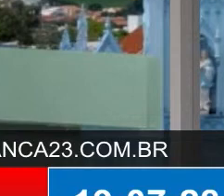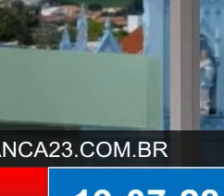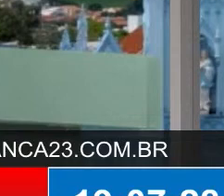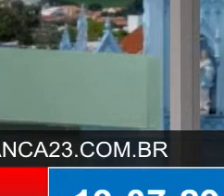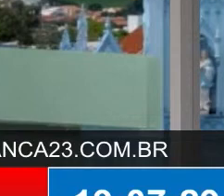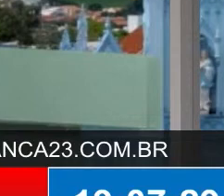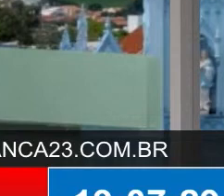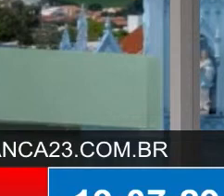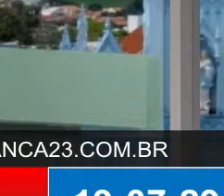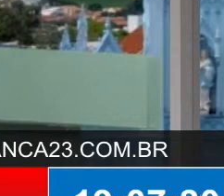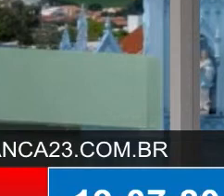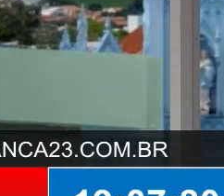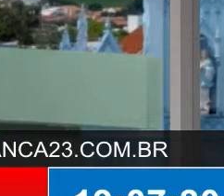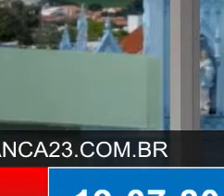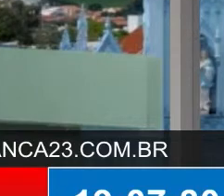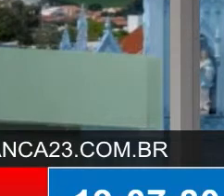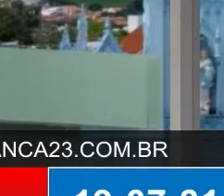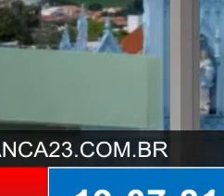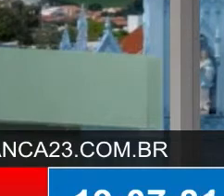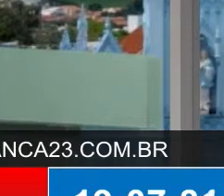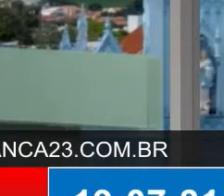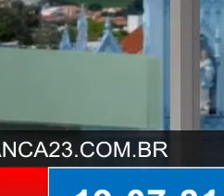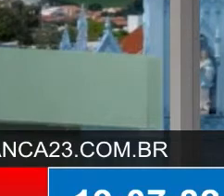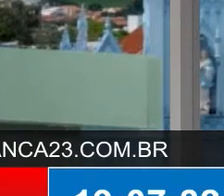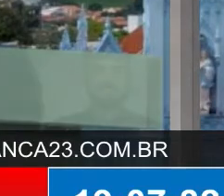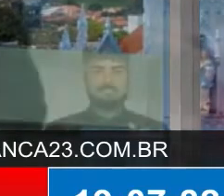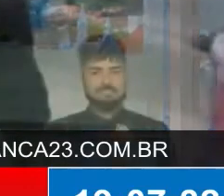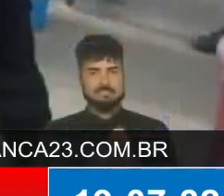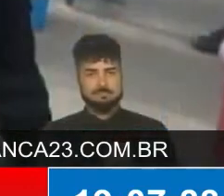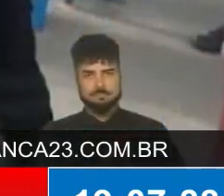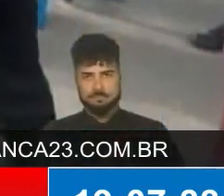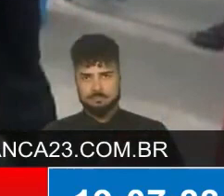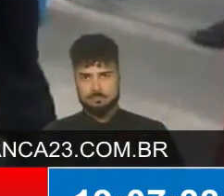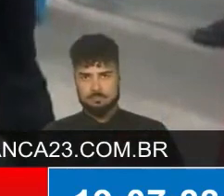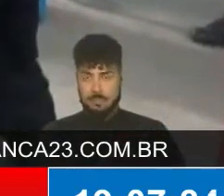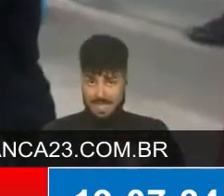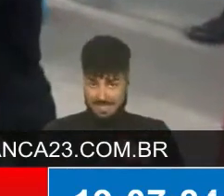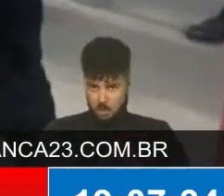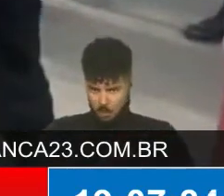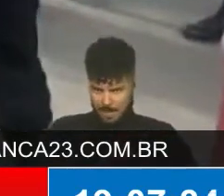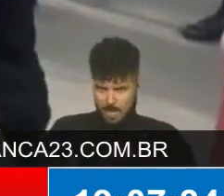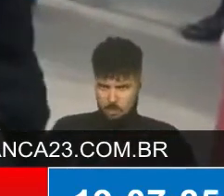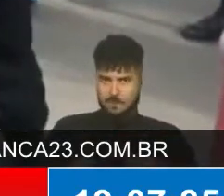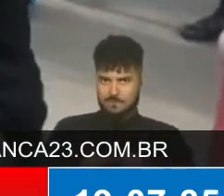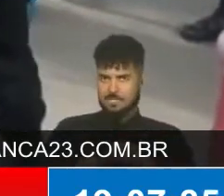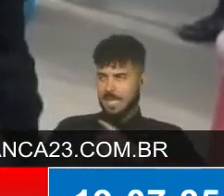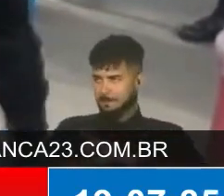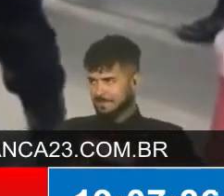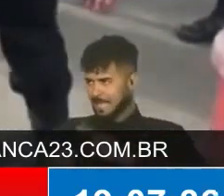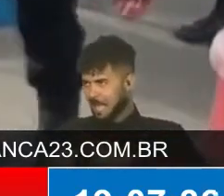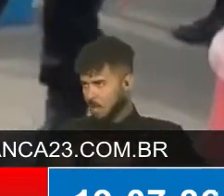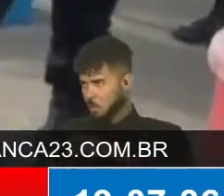para abastecer as viaturas da própria polícia. Olha que bacana. As operações foram realizadas na capital e na